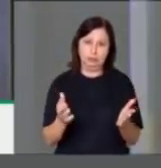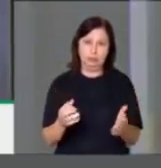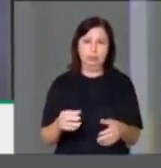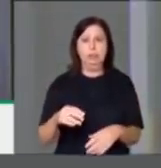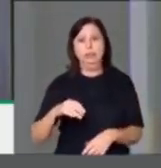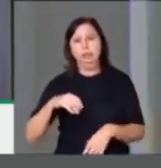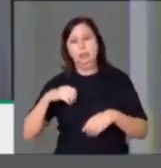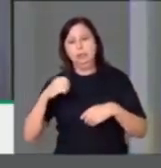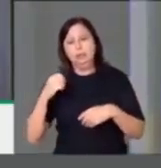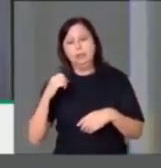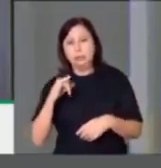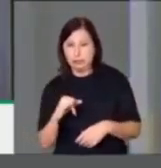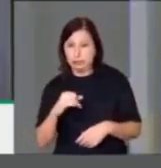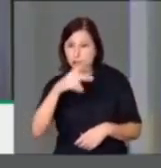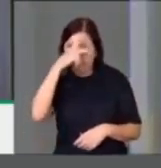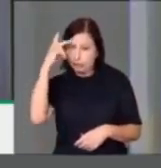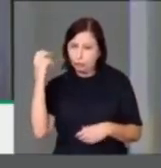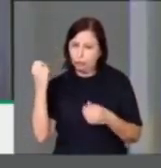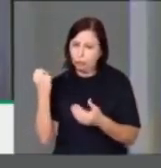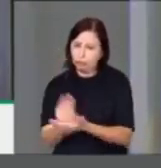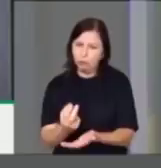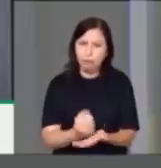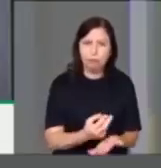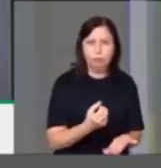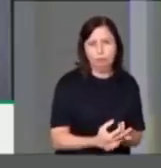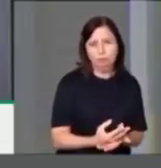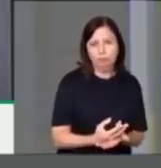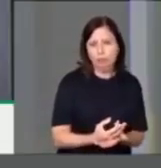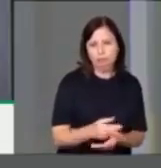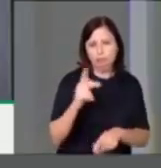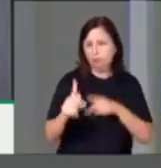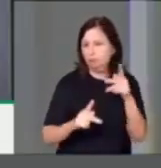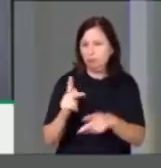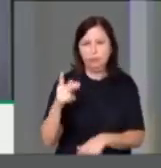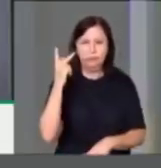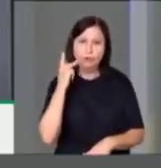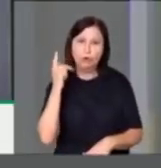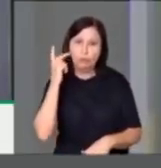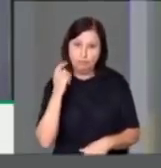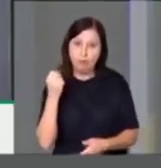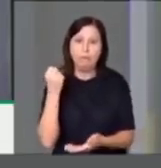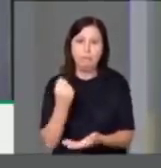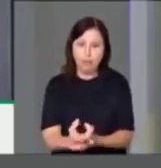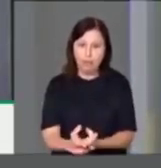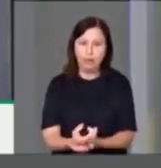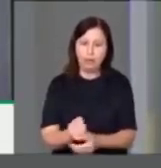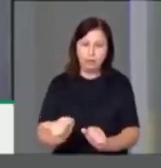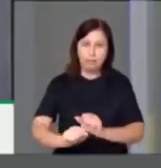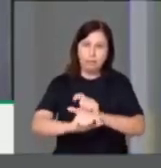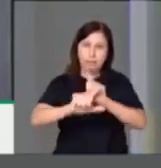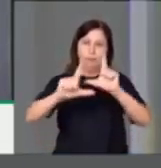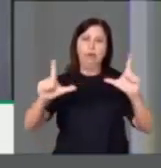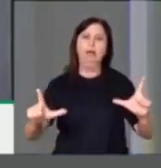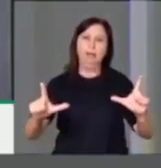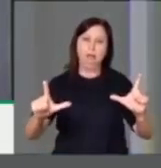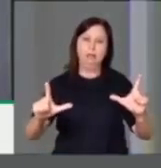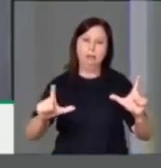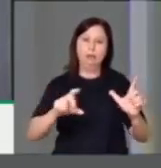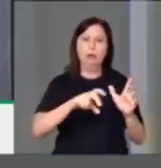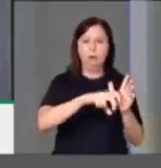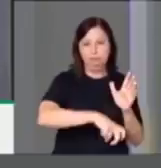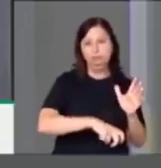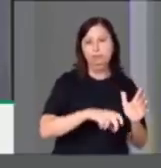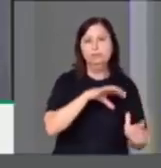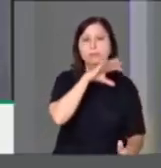renda. Quem mais paga imposto no Brasil é o seu João, a dona Maria, a dona de casa, que compra arroz, feijão, toalha, papel higiênico, suas